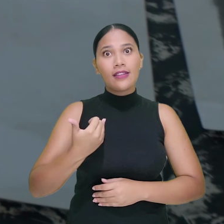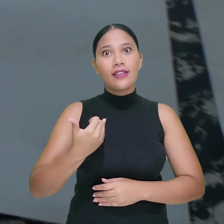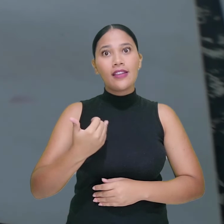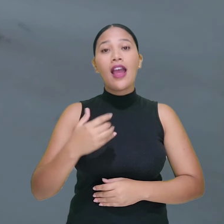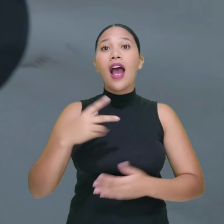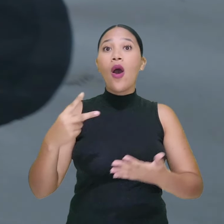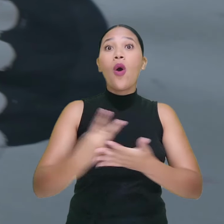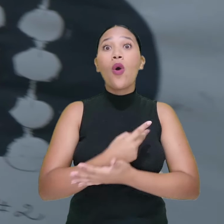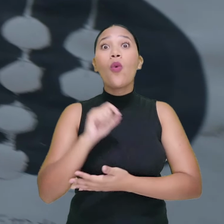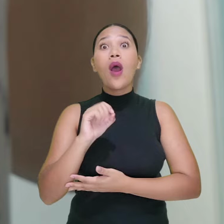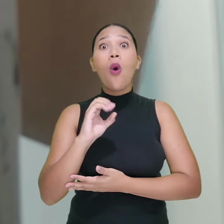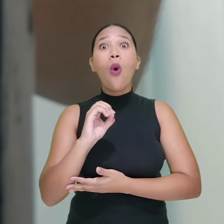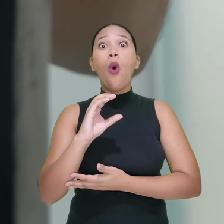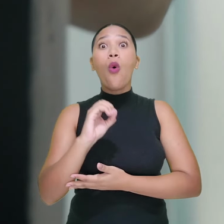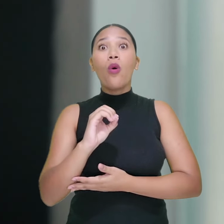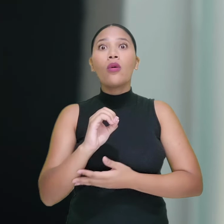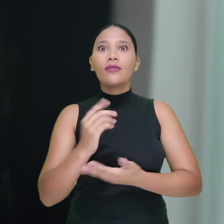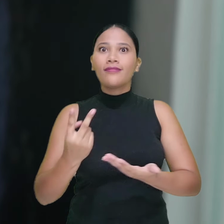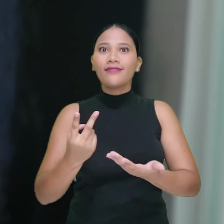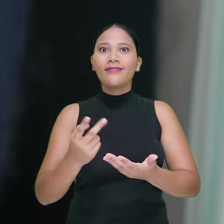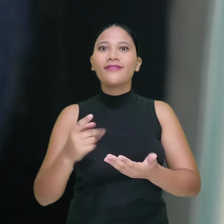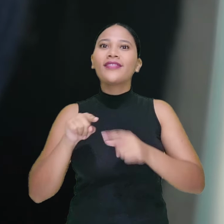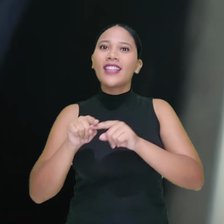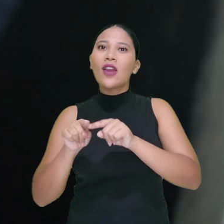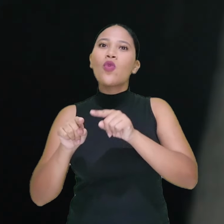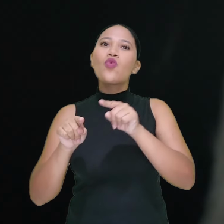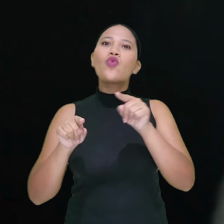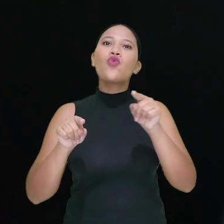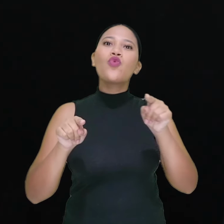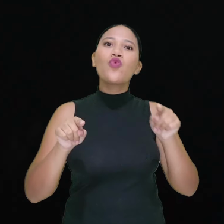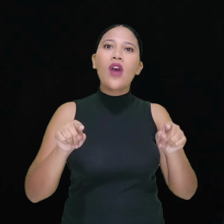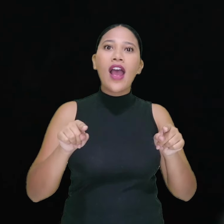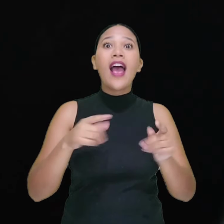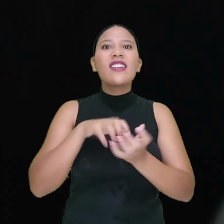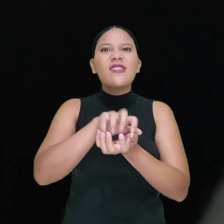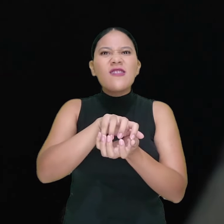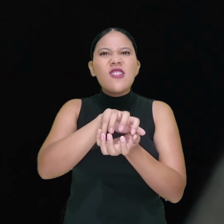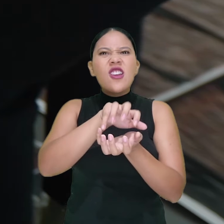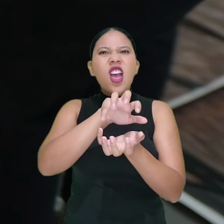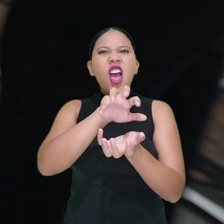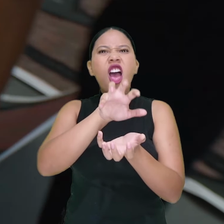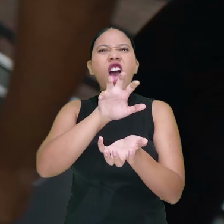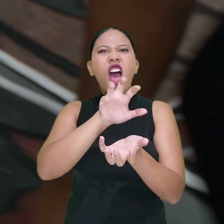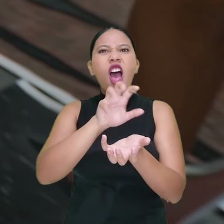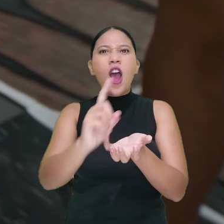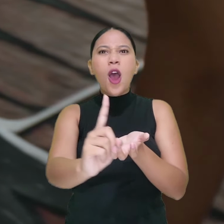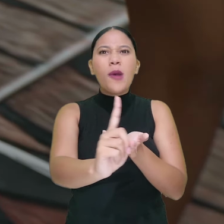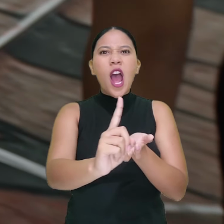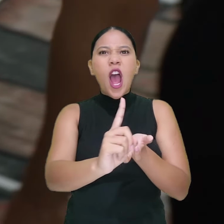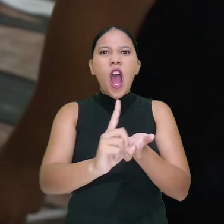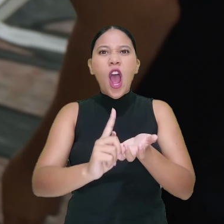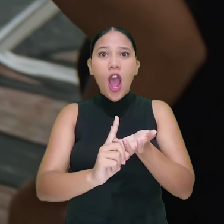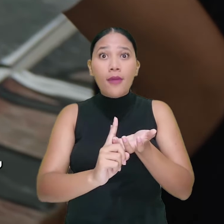ela sofre o oco pela primeira vez. Então é a primeira vez dela indo para Revenguer. Revenguer se abre como uma boca para ela entrar e ela entra dentro da